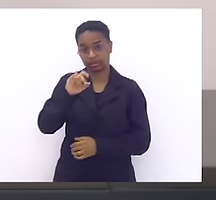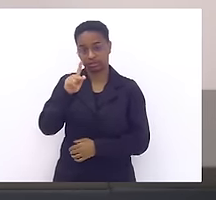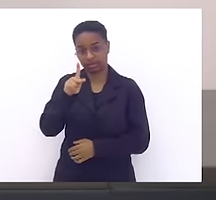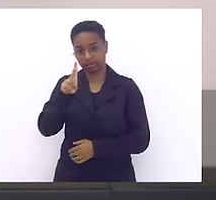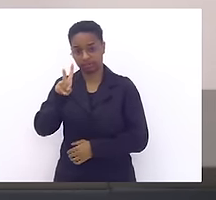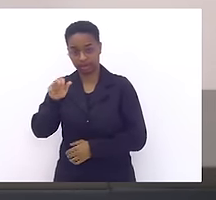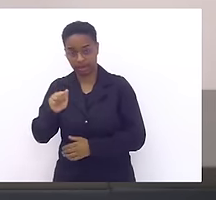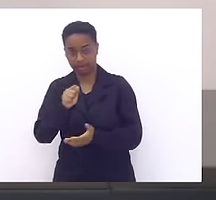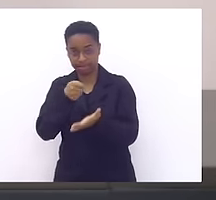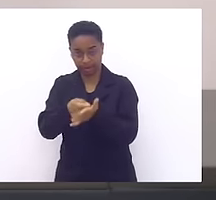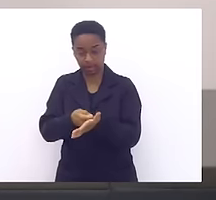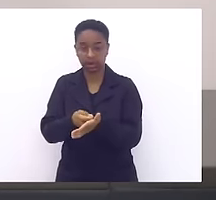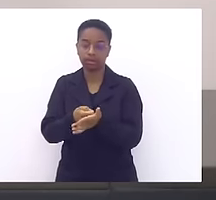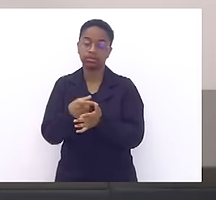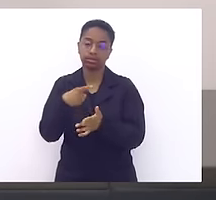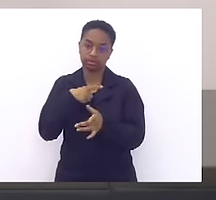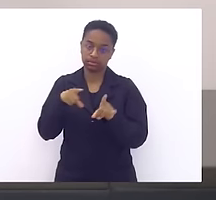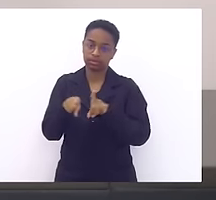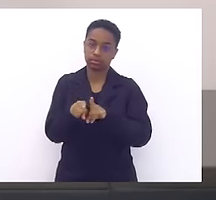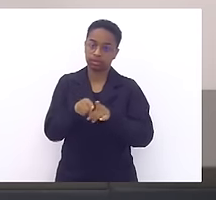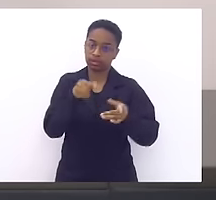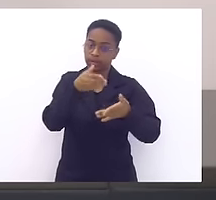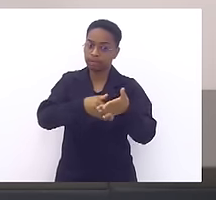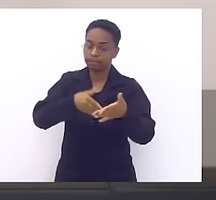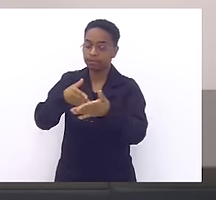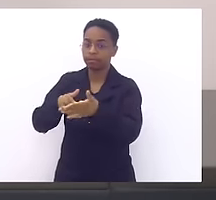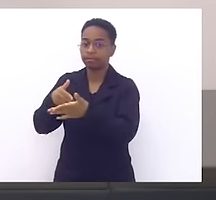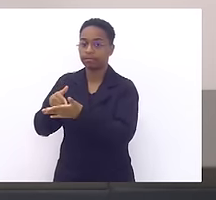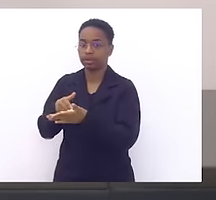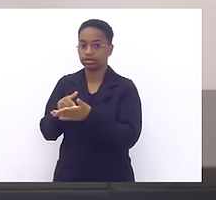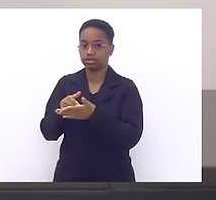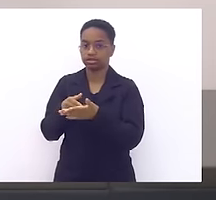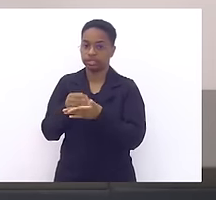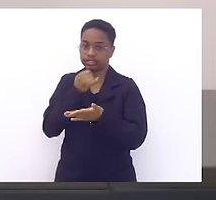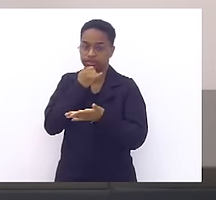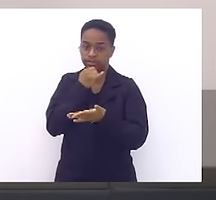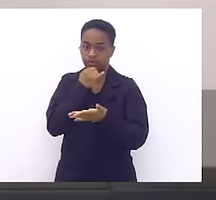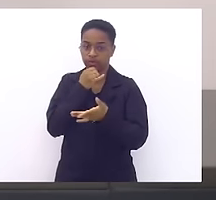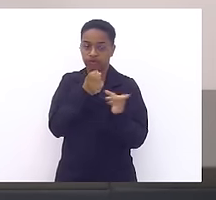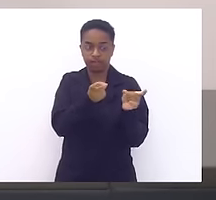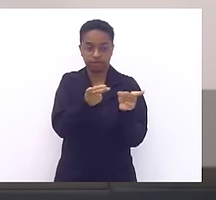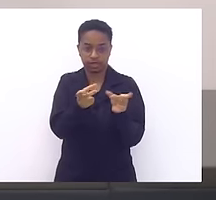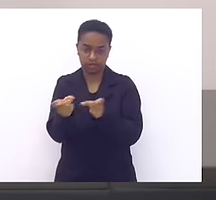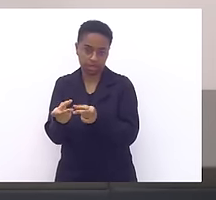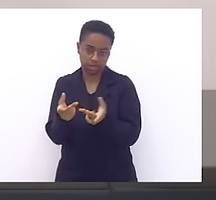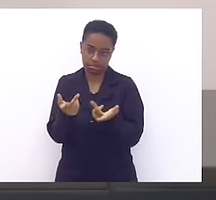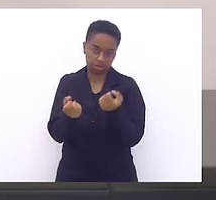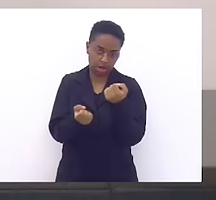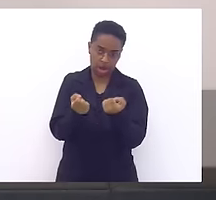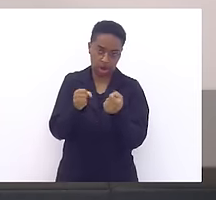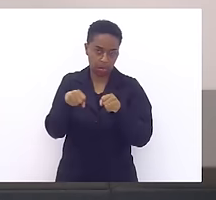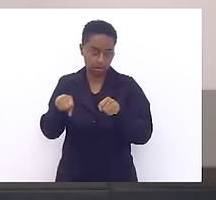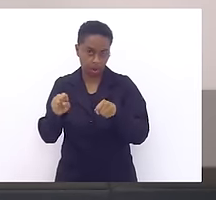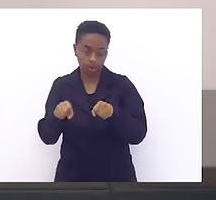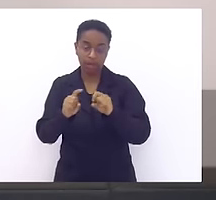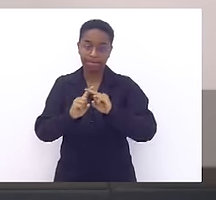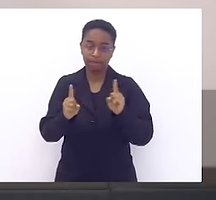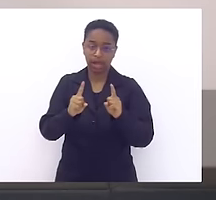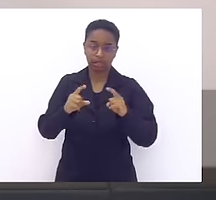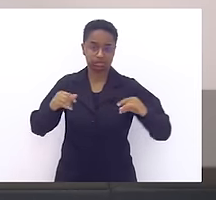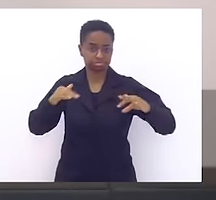de impedimentos passar a propriedade do transferir a propriedade do veículo e outras coisas mas a circulação